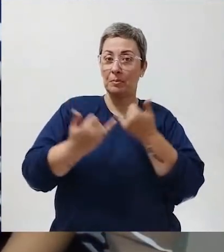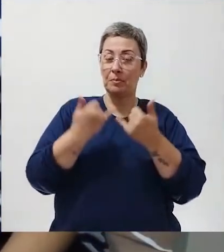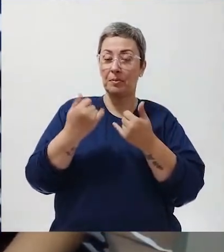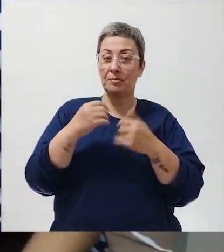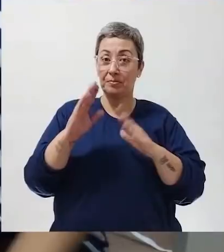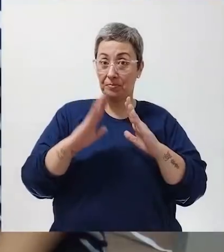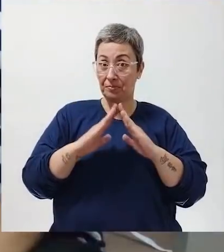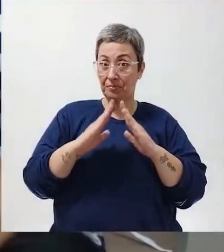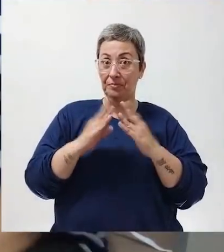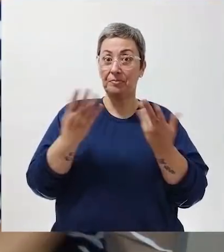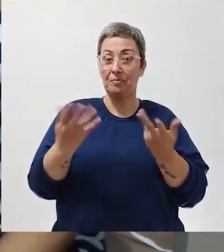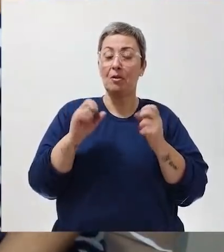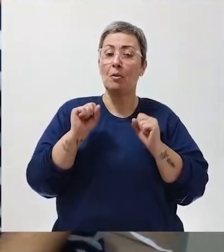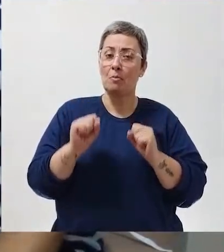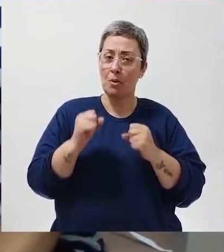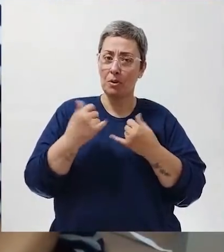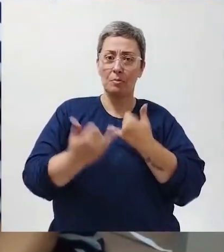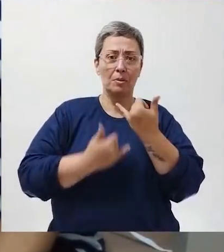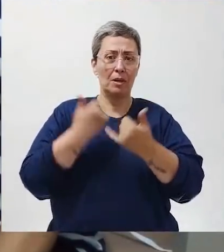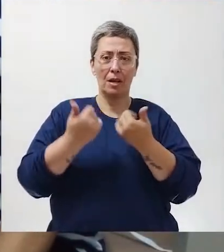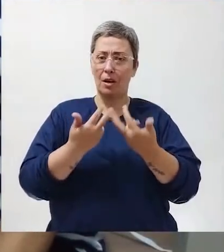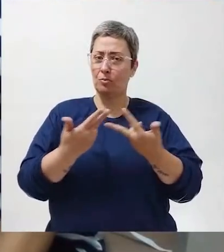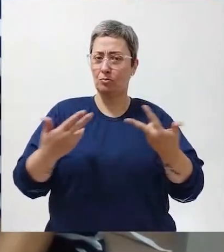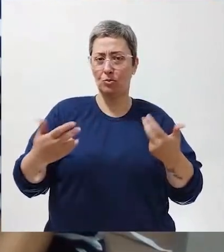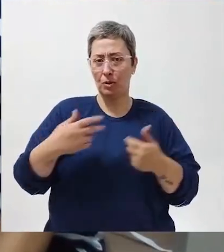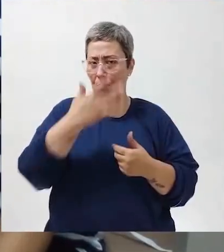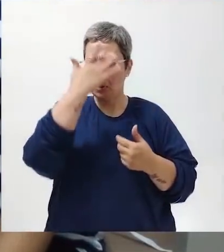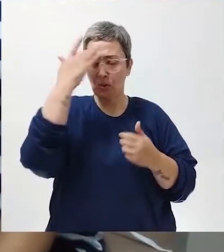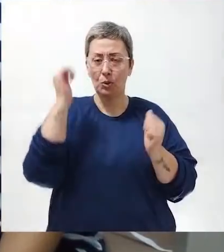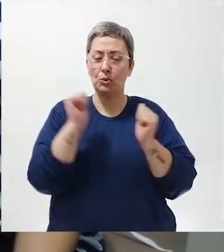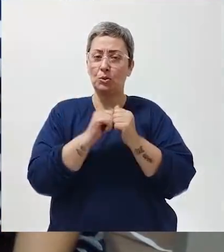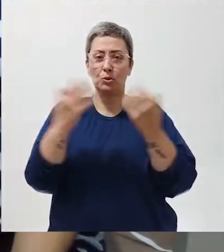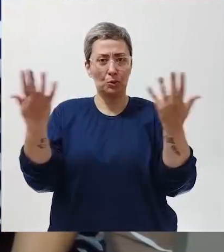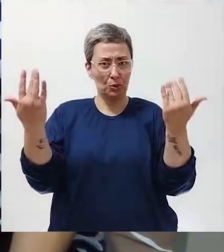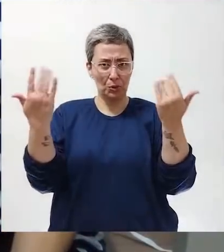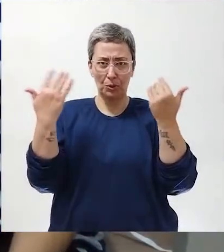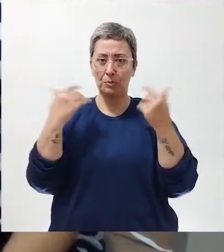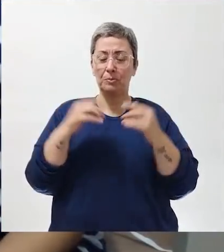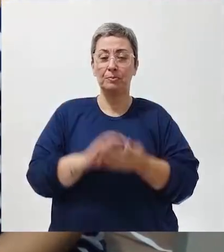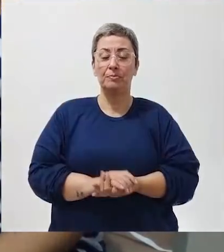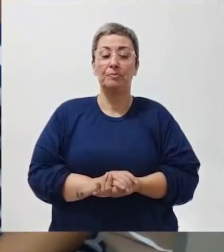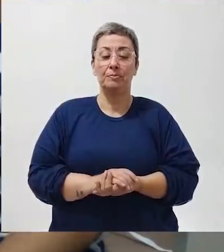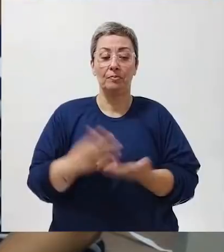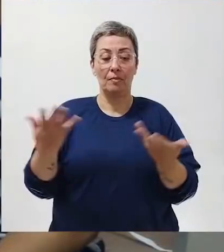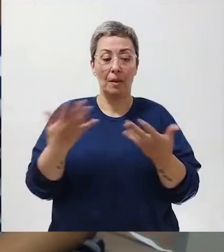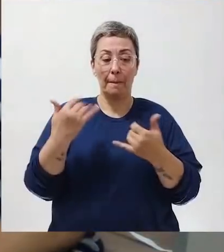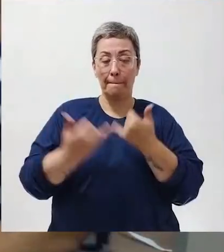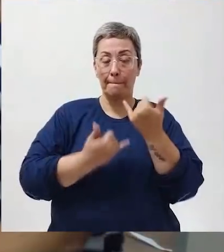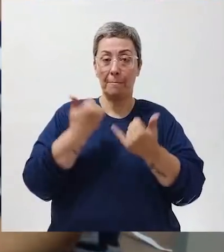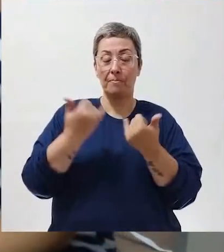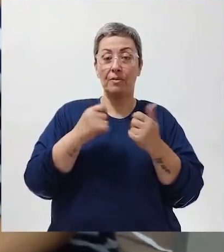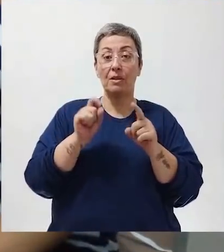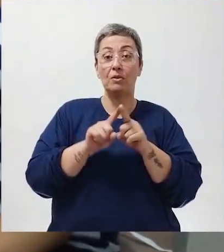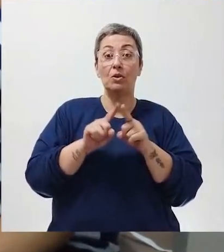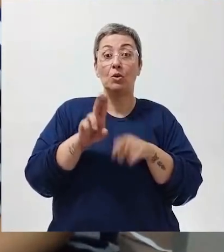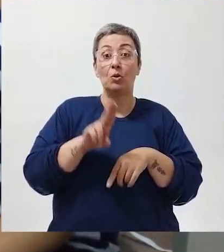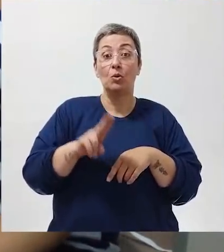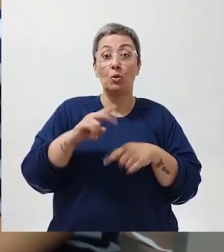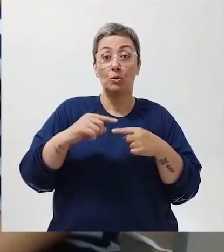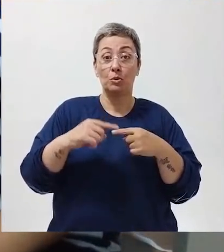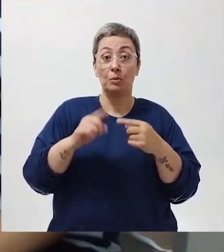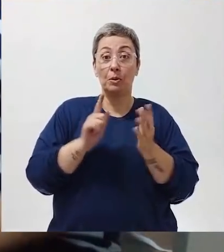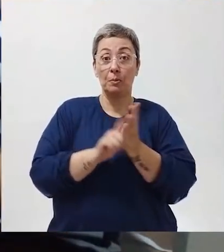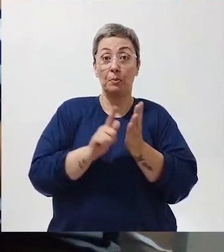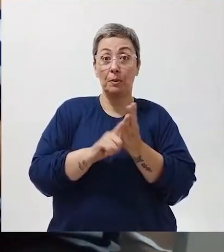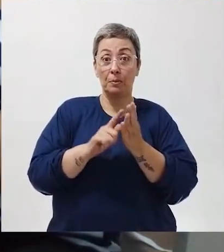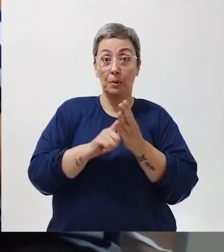vocês fazerem em casa. Pode brincar com qualquer pessoa que estiver com vocês, chama todo mundo, tá? Nessa brincadeira vocês vão utilizar apenas